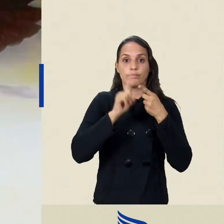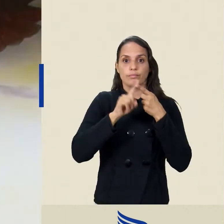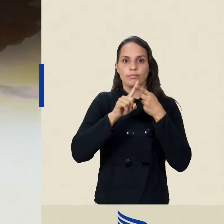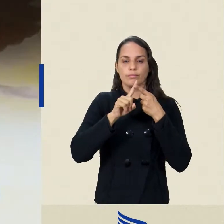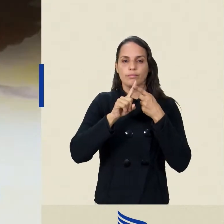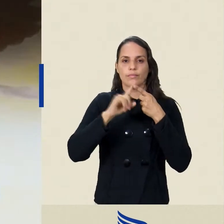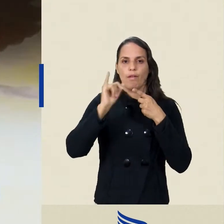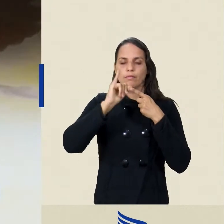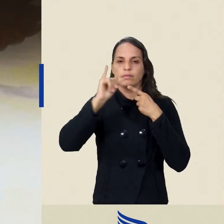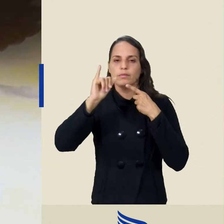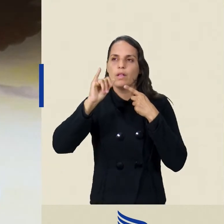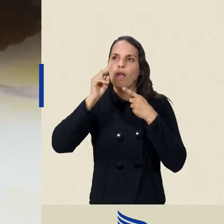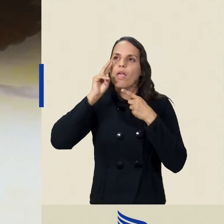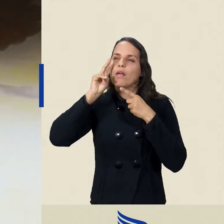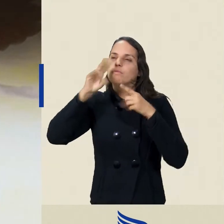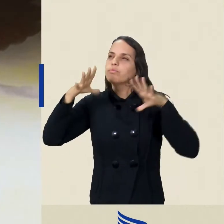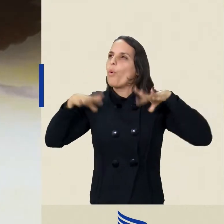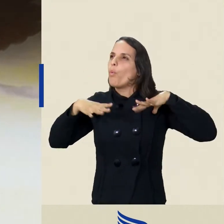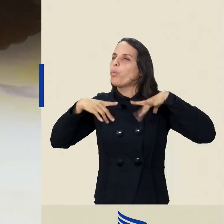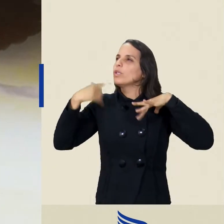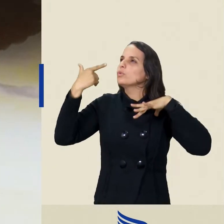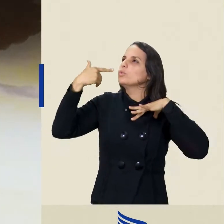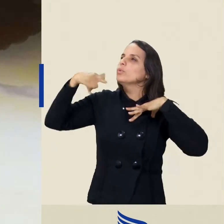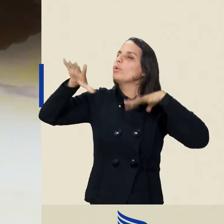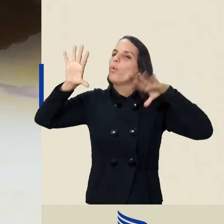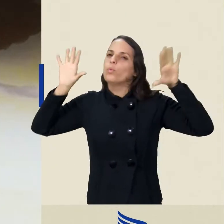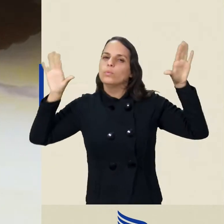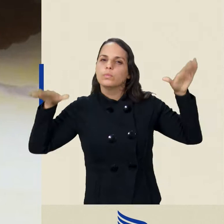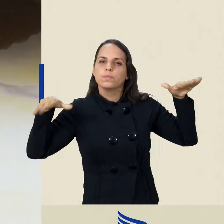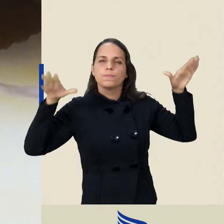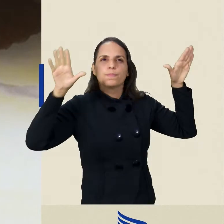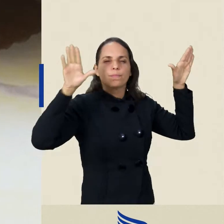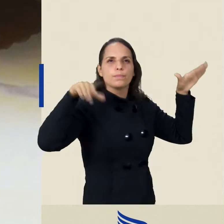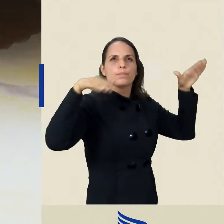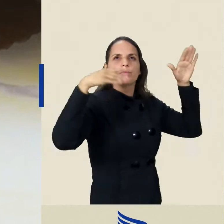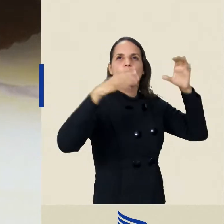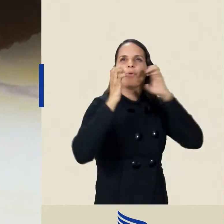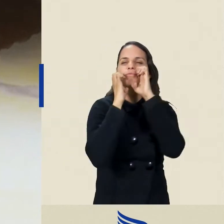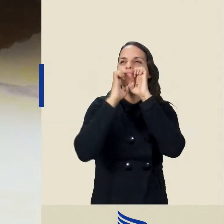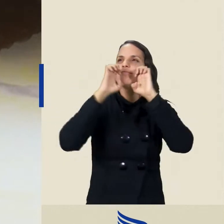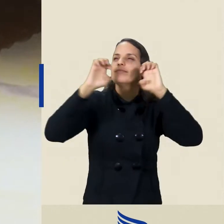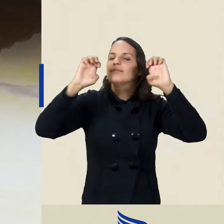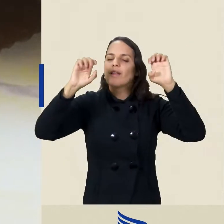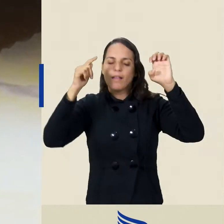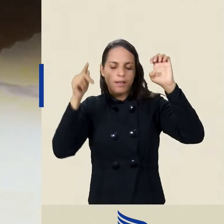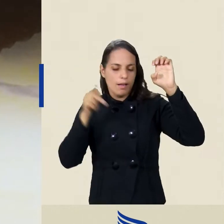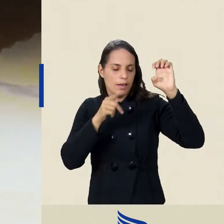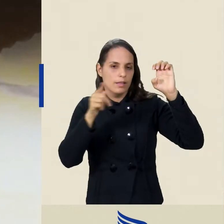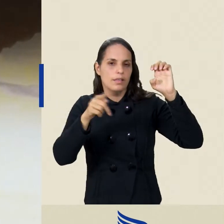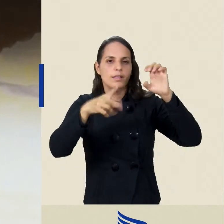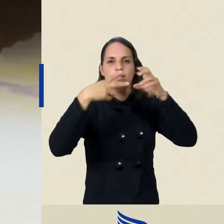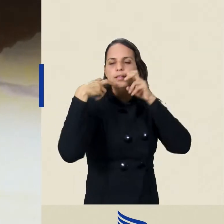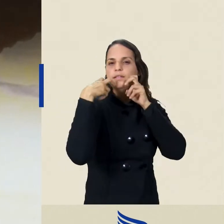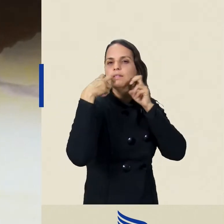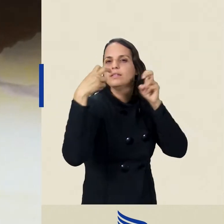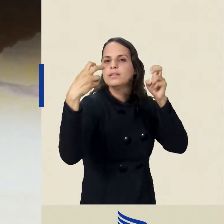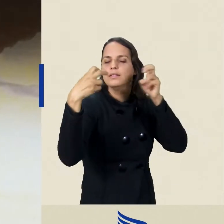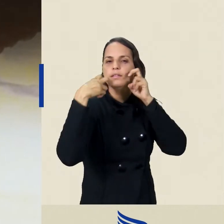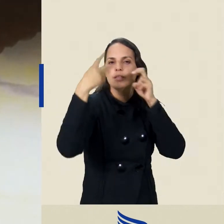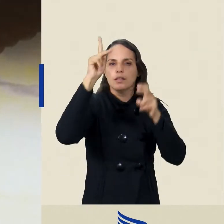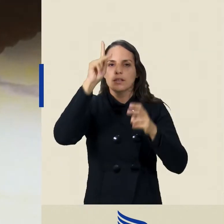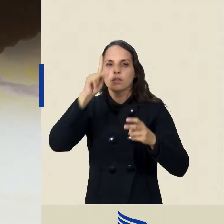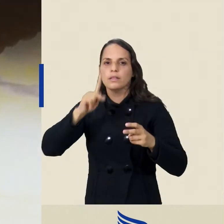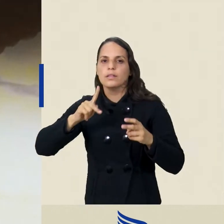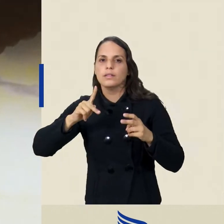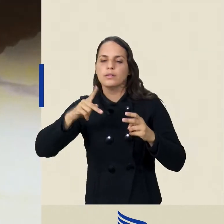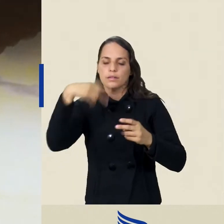E vi outro anjo voar pelo meio do céu, e tinha o evangelho eterno, para o proclamar aos que habitam sobre a